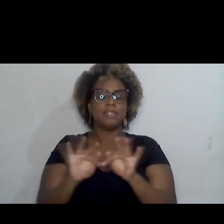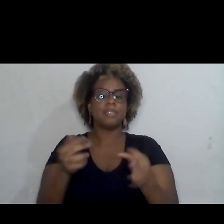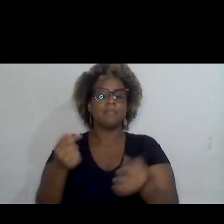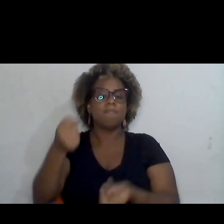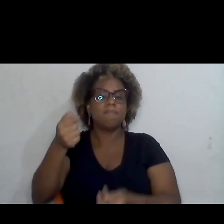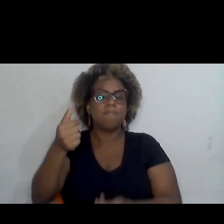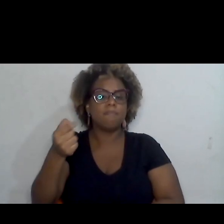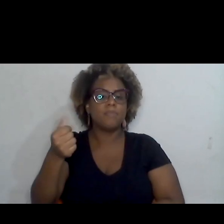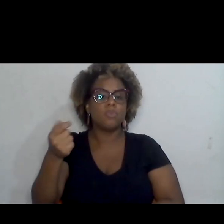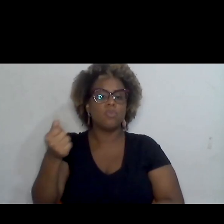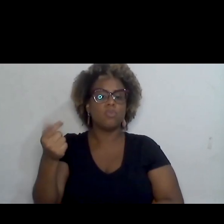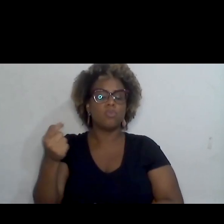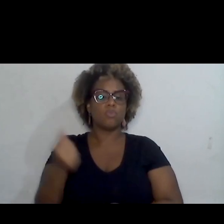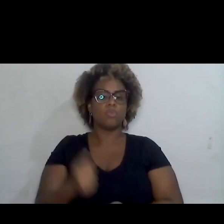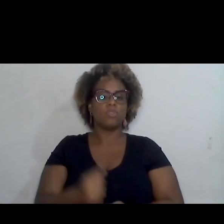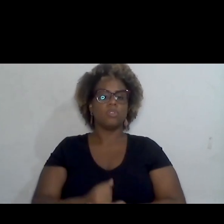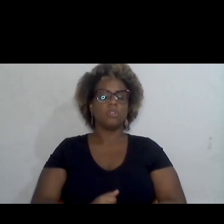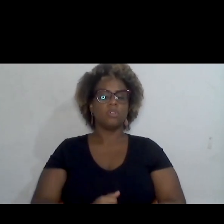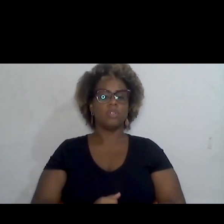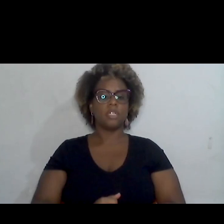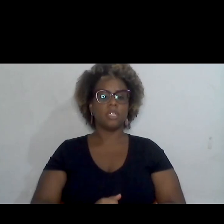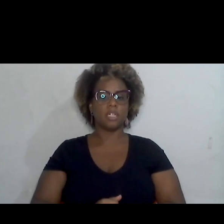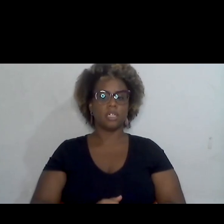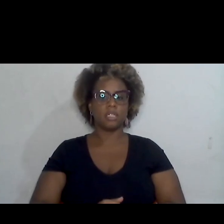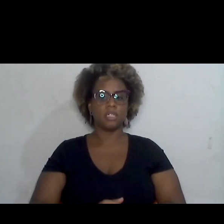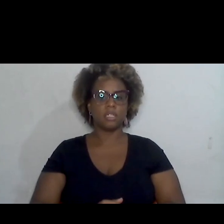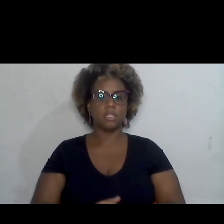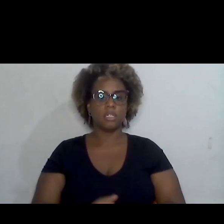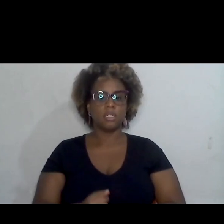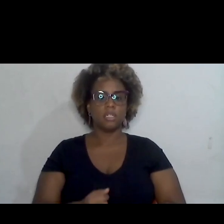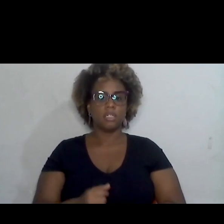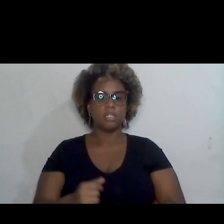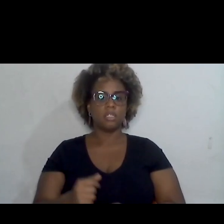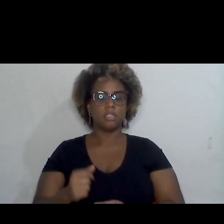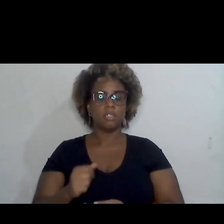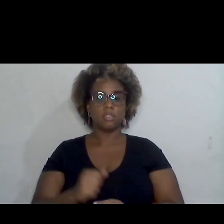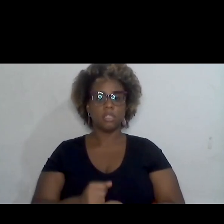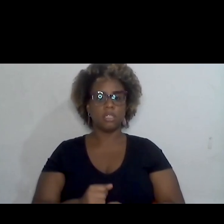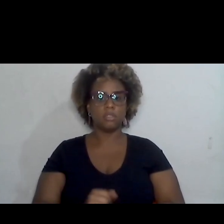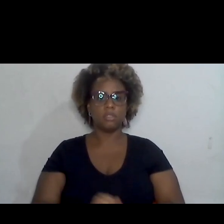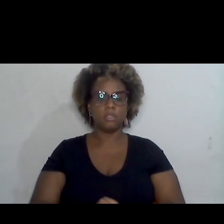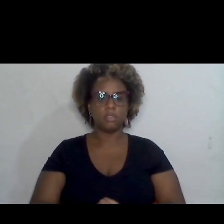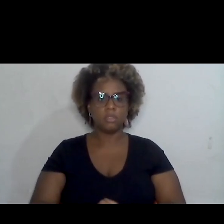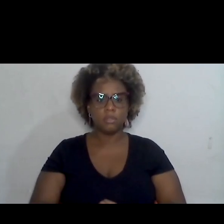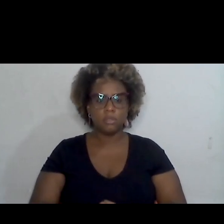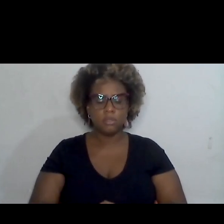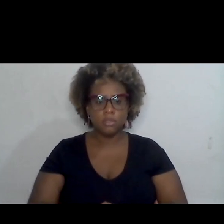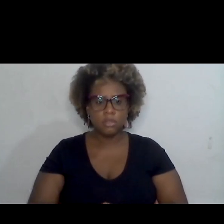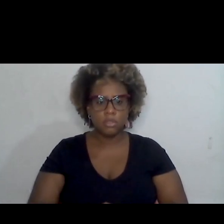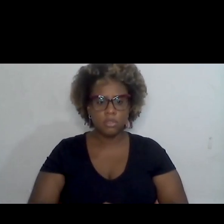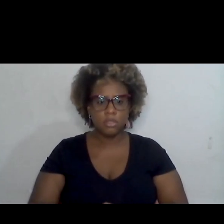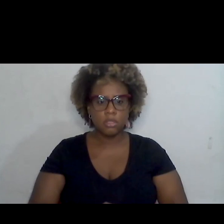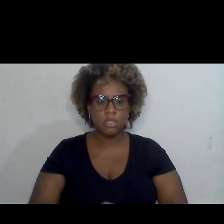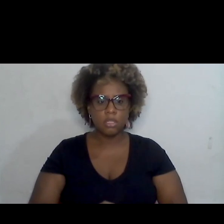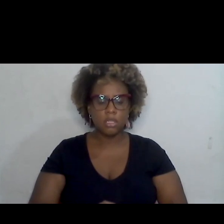todas as suas necessidades, classificando os que estão no nível mais urgente de reforma, os menos urgentes, e levamos até a